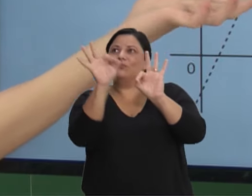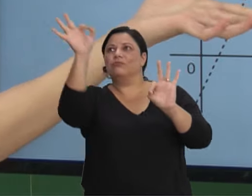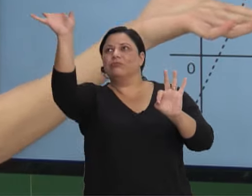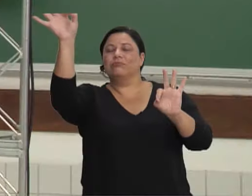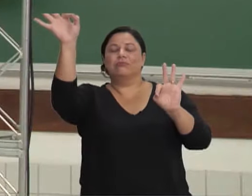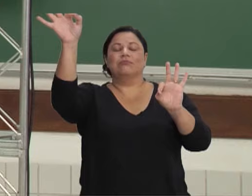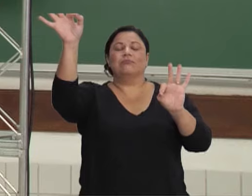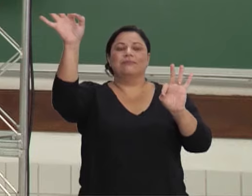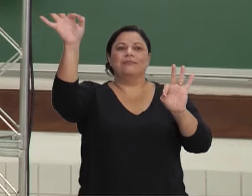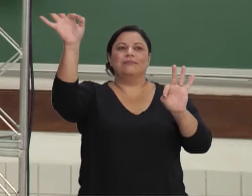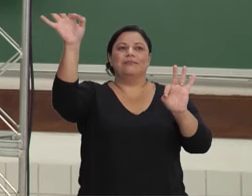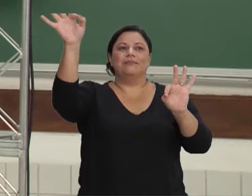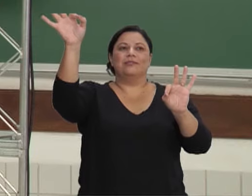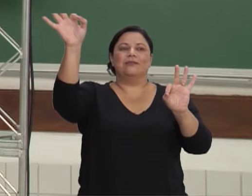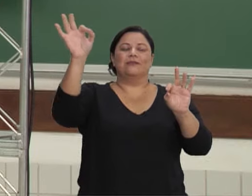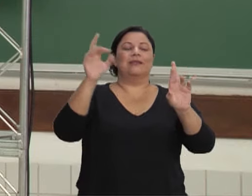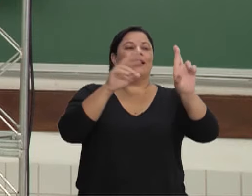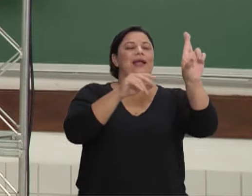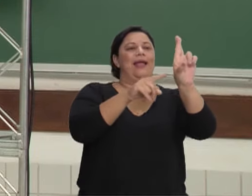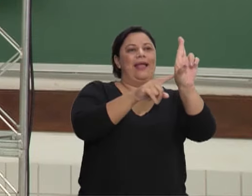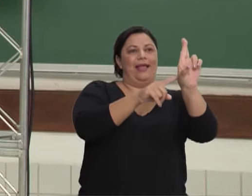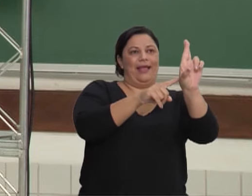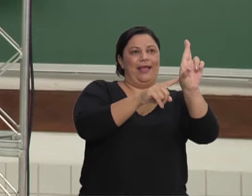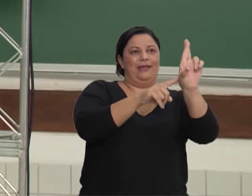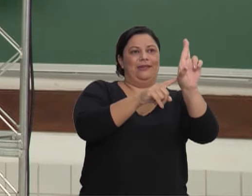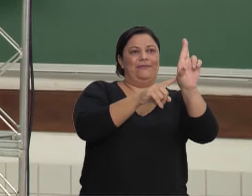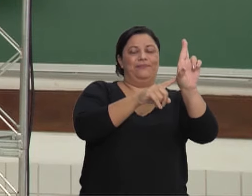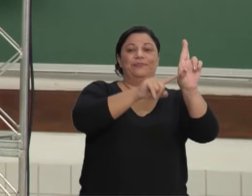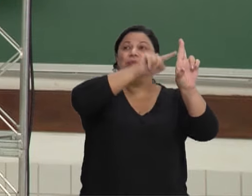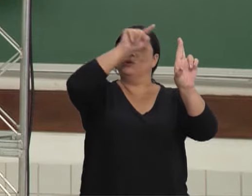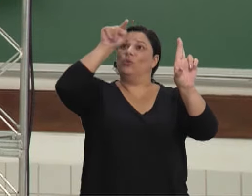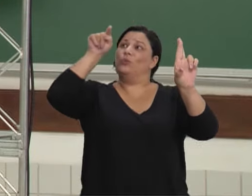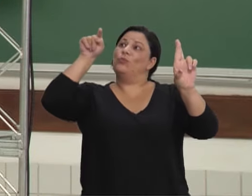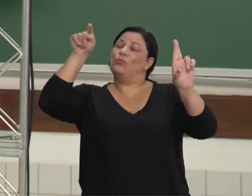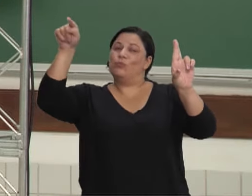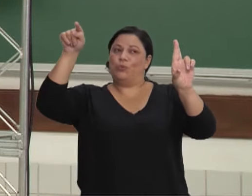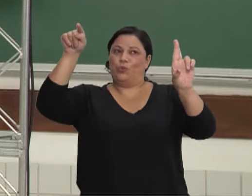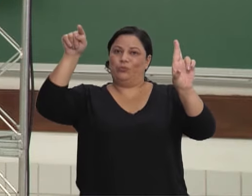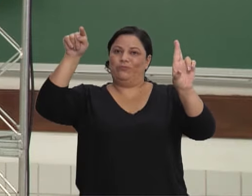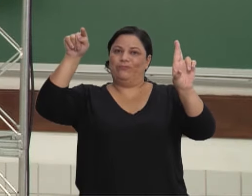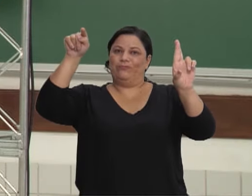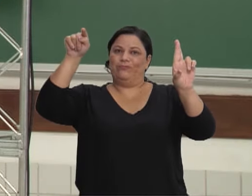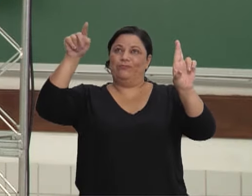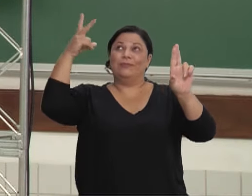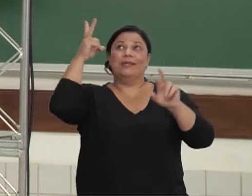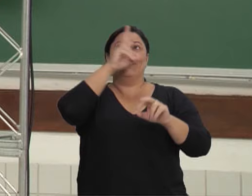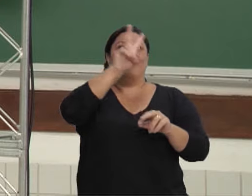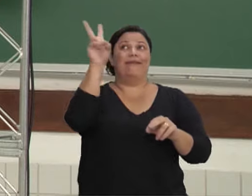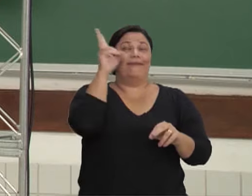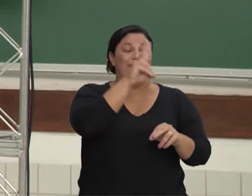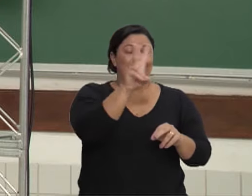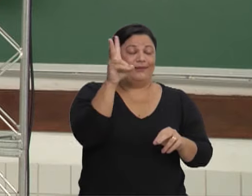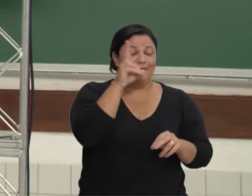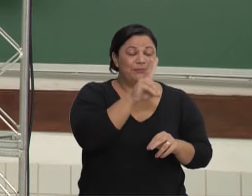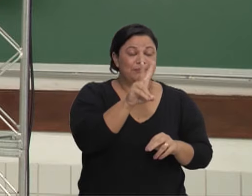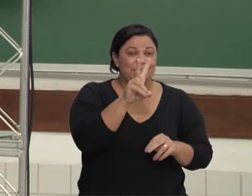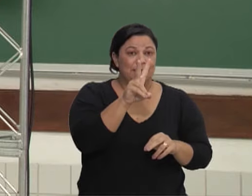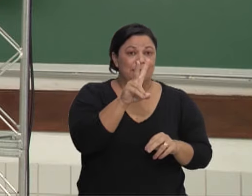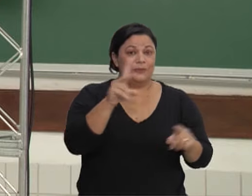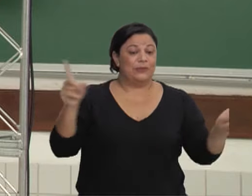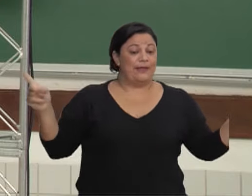vou descobrir a distância entre a reta R e o ponto A. Lembrando que é a menor distância,